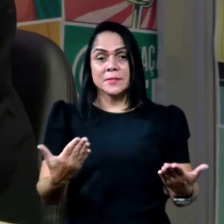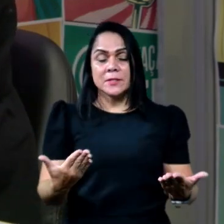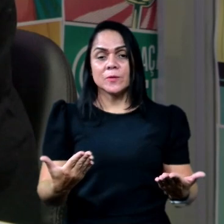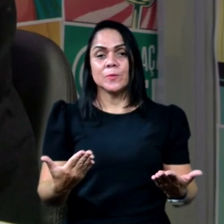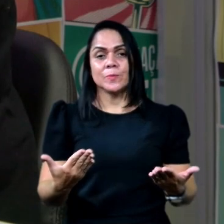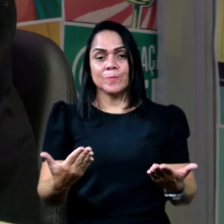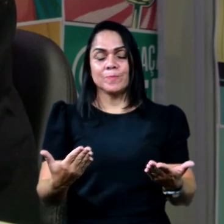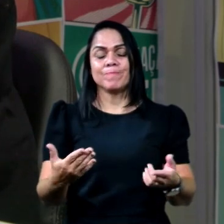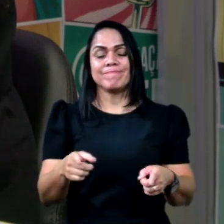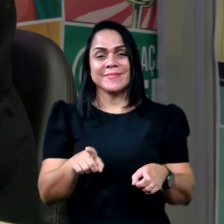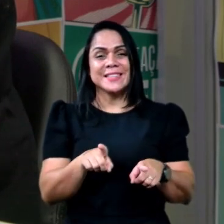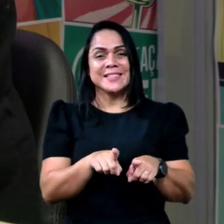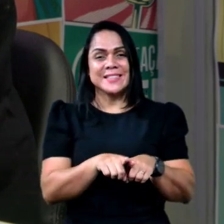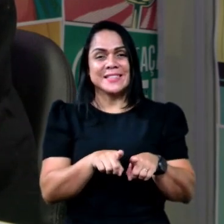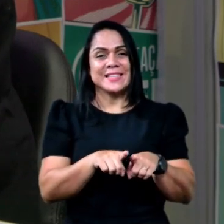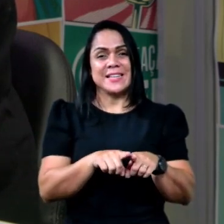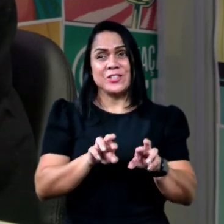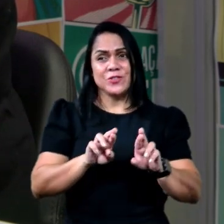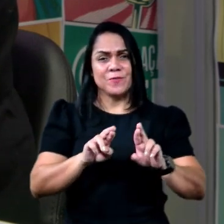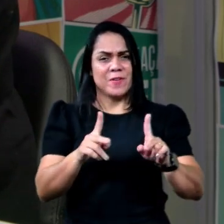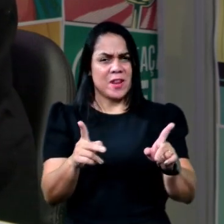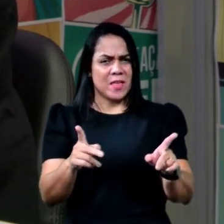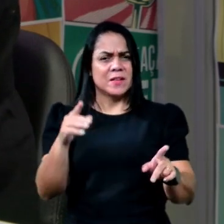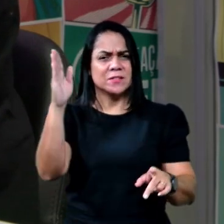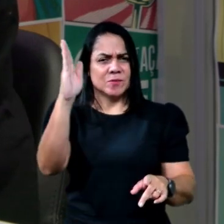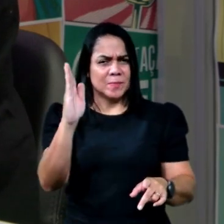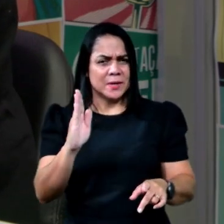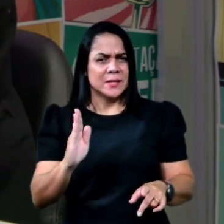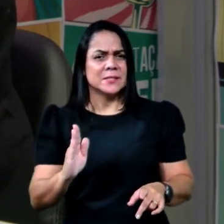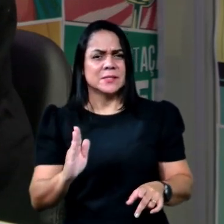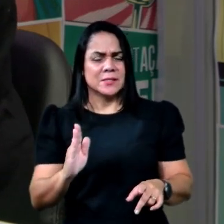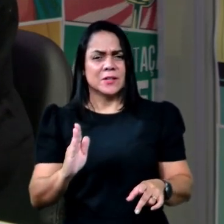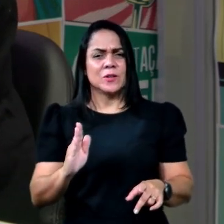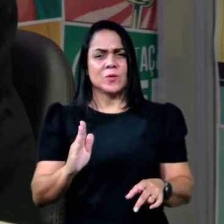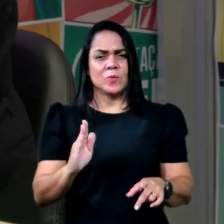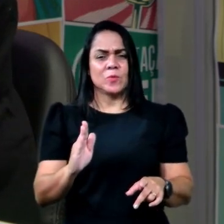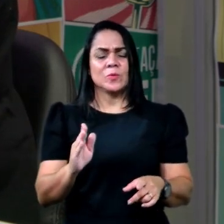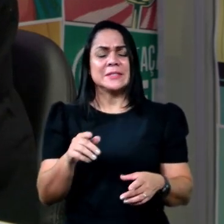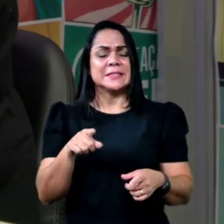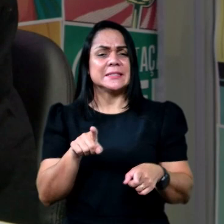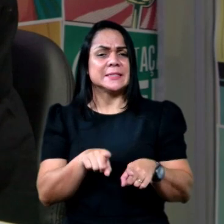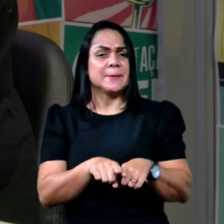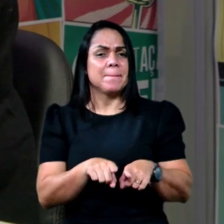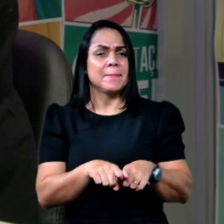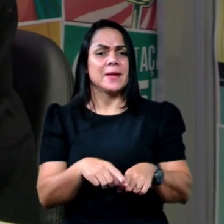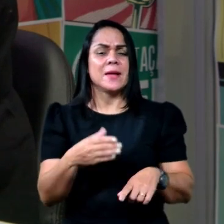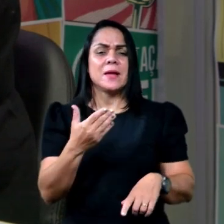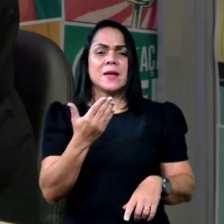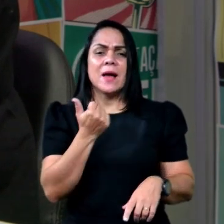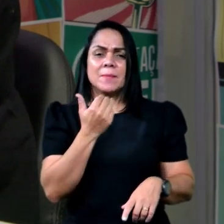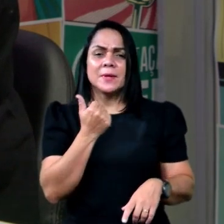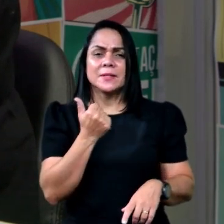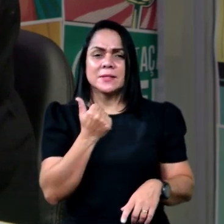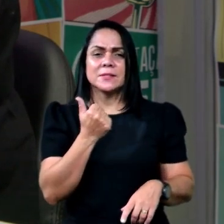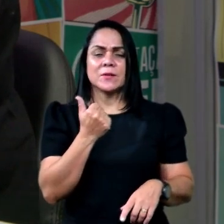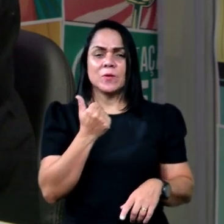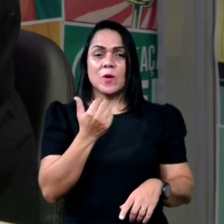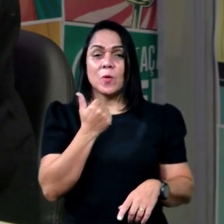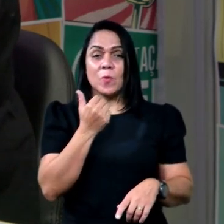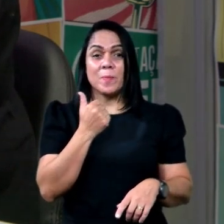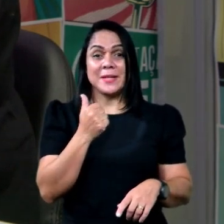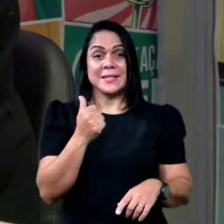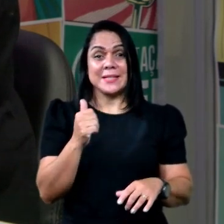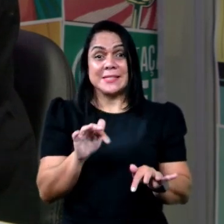desigualdade que a gente vive no Brasil, especificamente ligada à alimentação, Uma comida simples pode se tornar uma